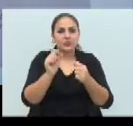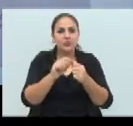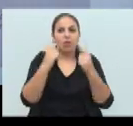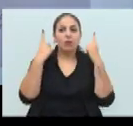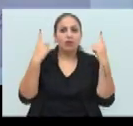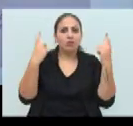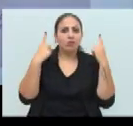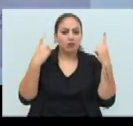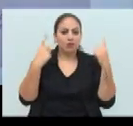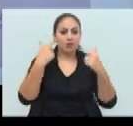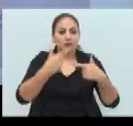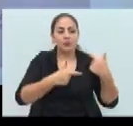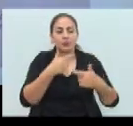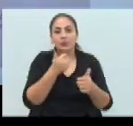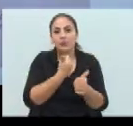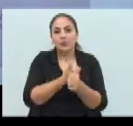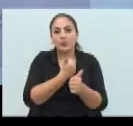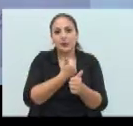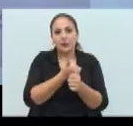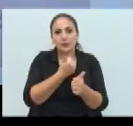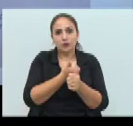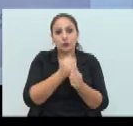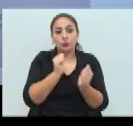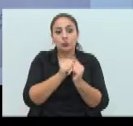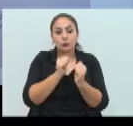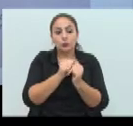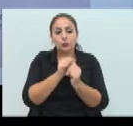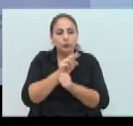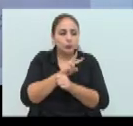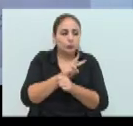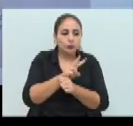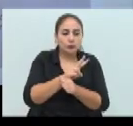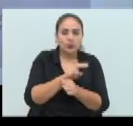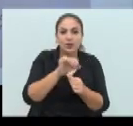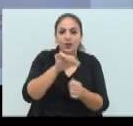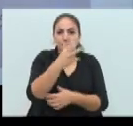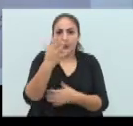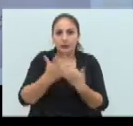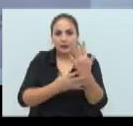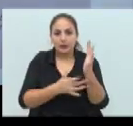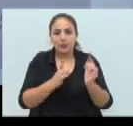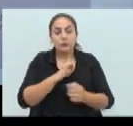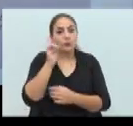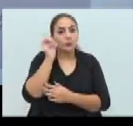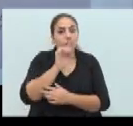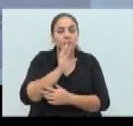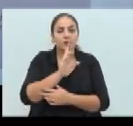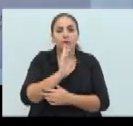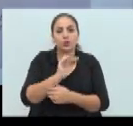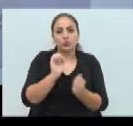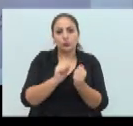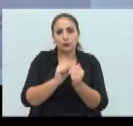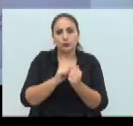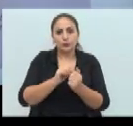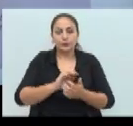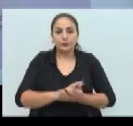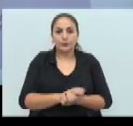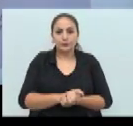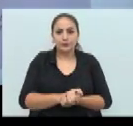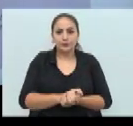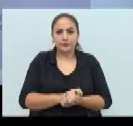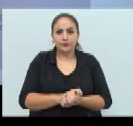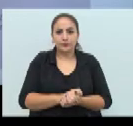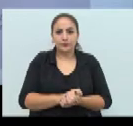sonora, trabalhando muito próximo com a patrulha ambiental, tendo muitos resultados foram colhidos disso.